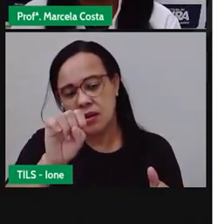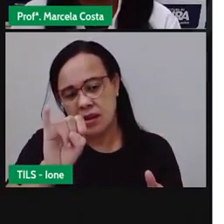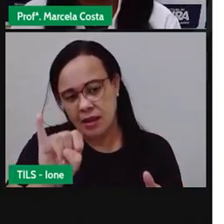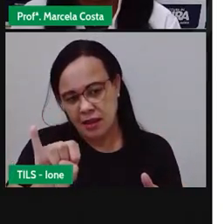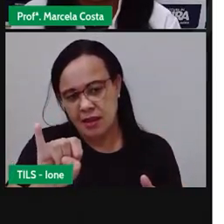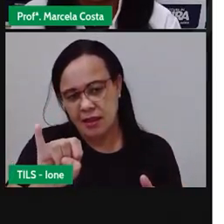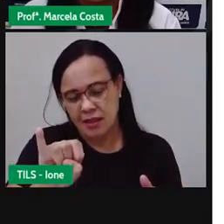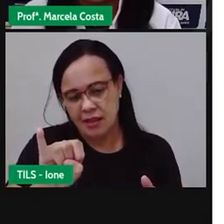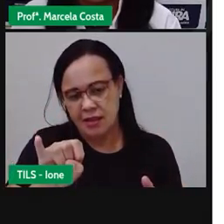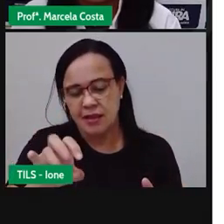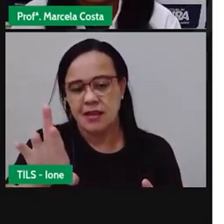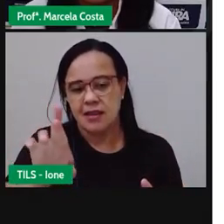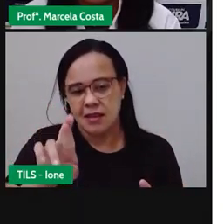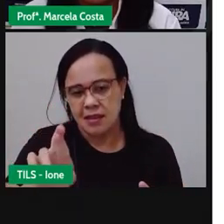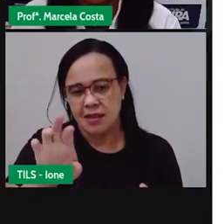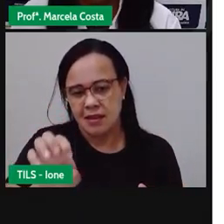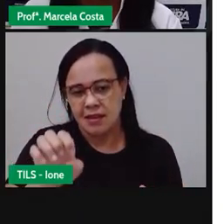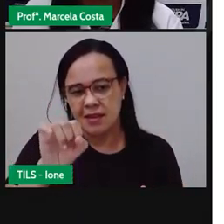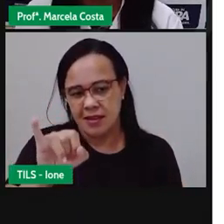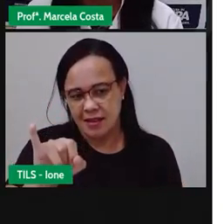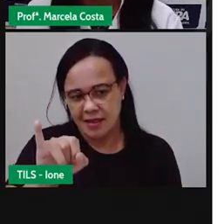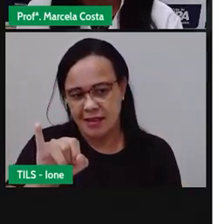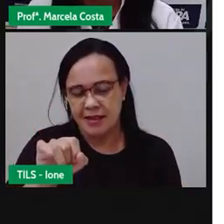palavra rei.